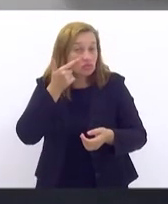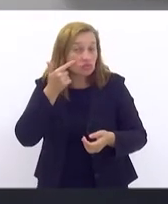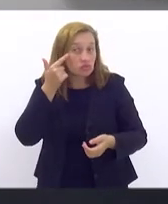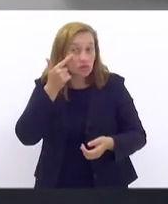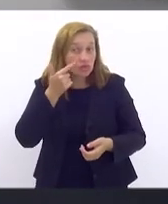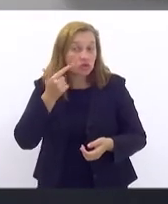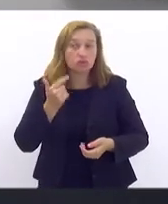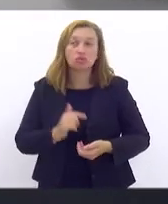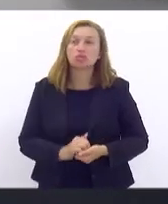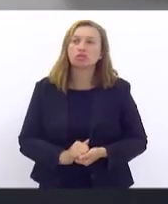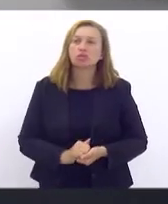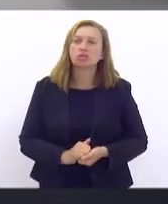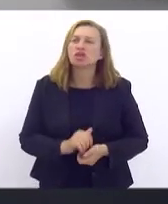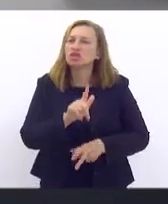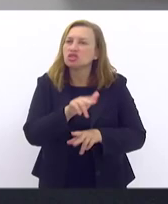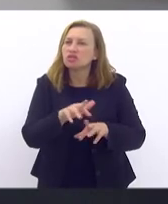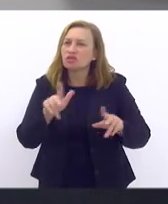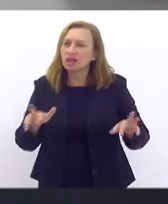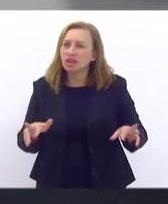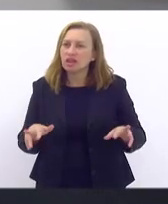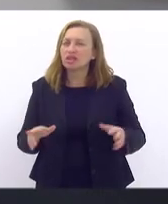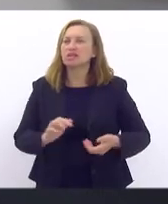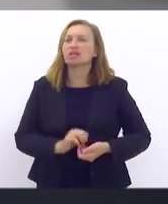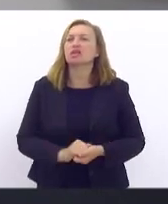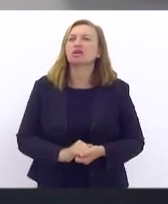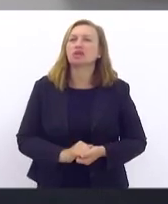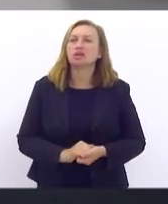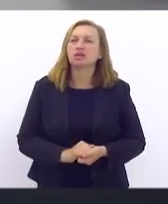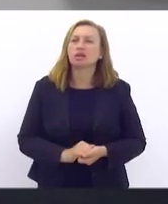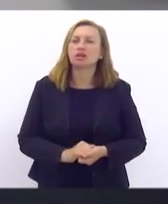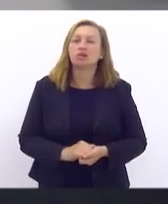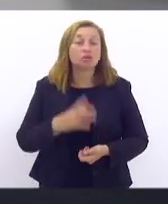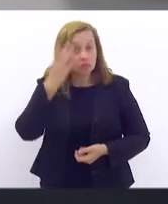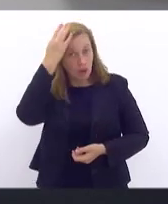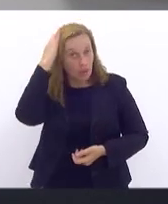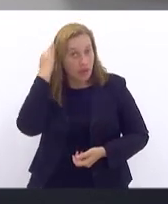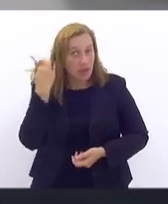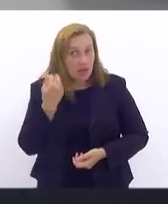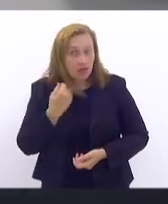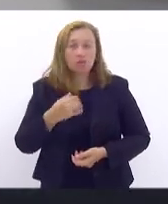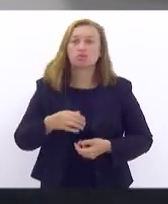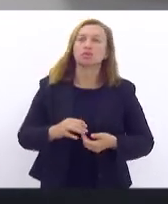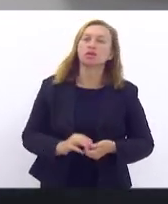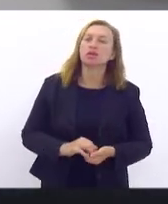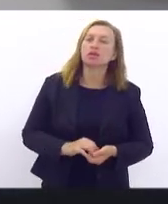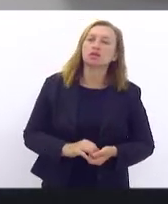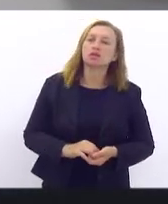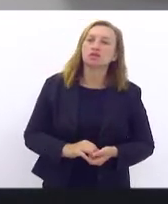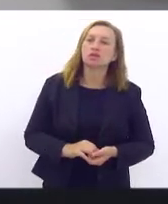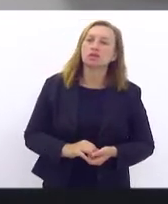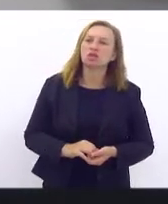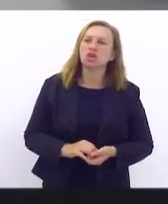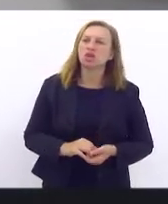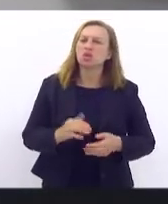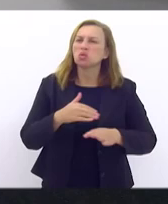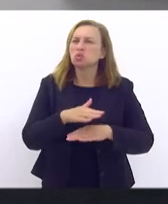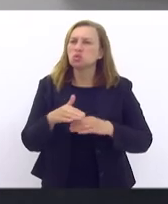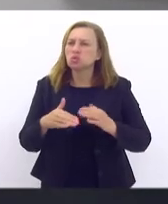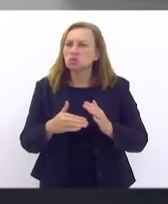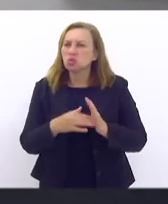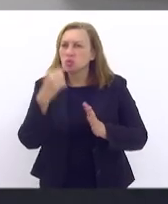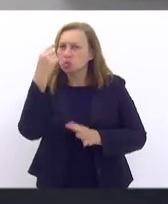tem diferença quanto à inserção do cabelo, e mais, nem todas as